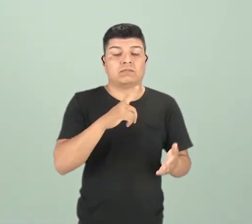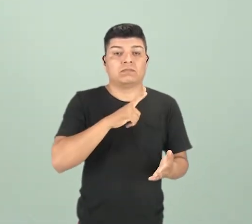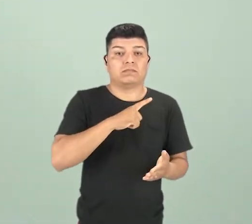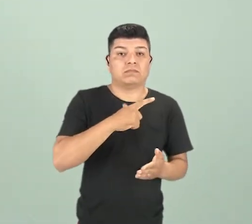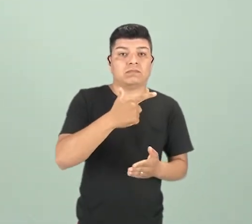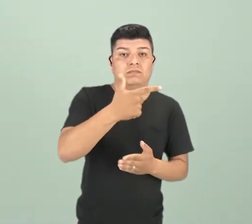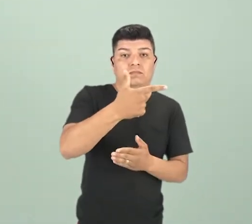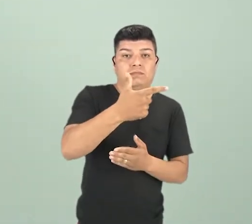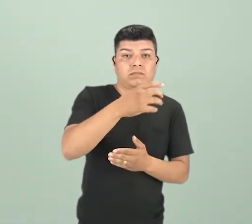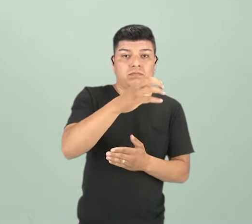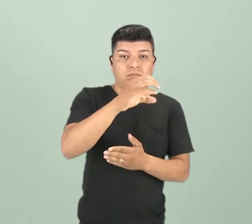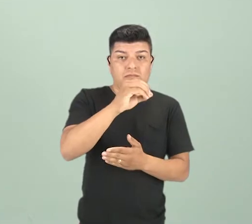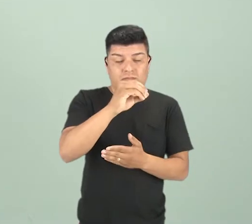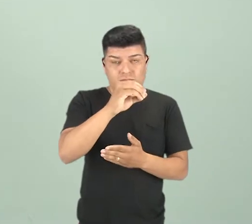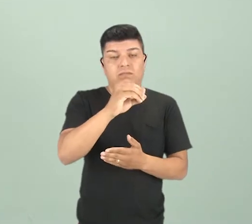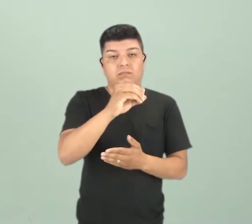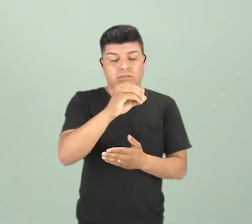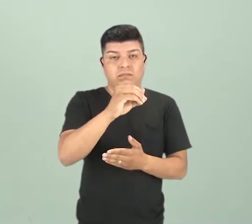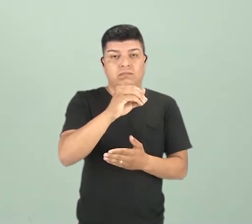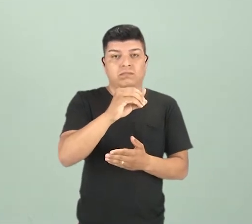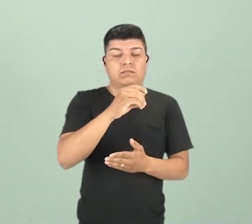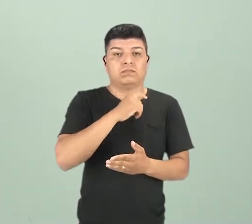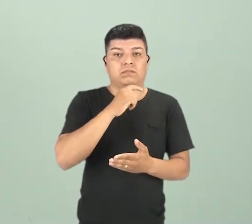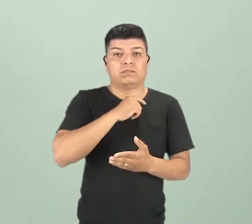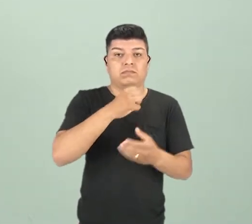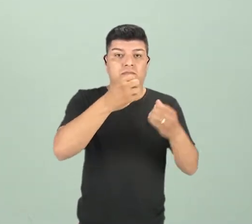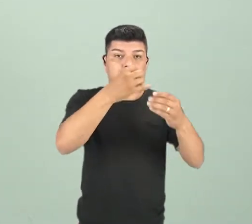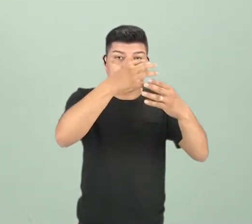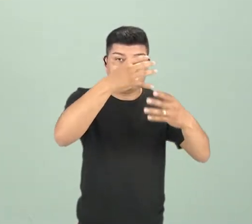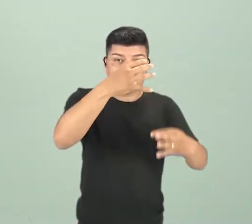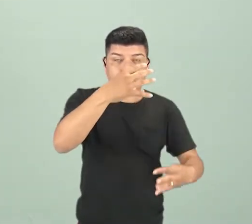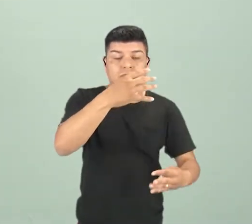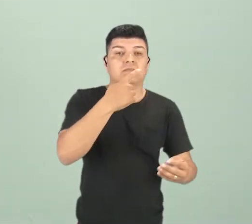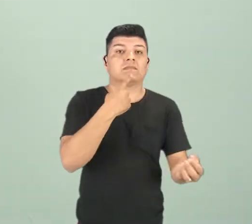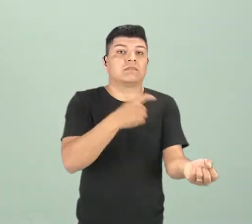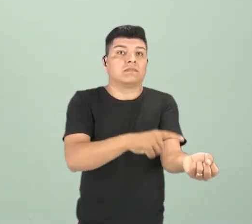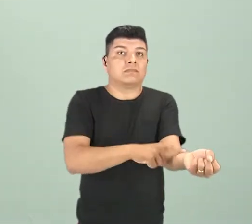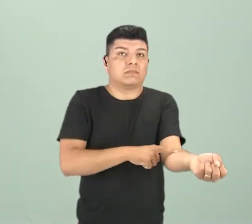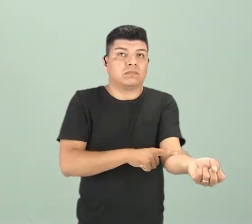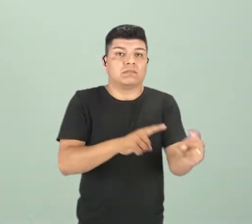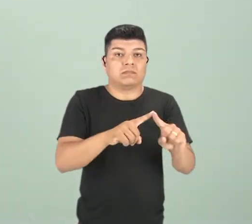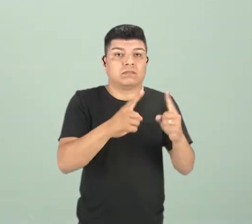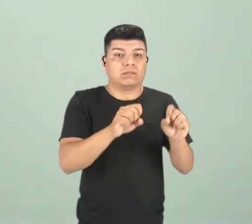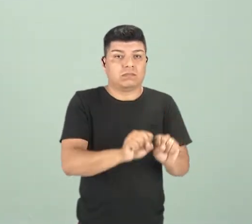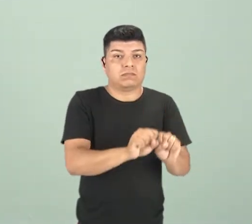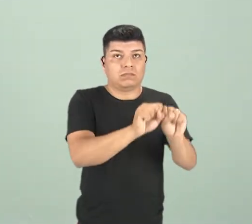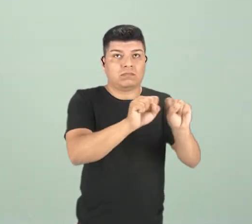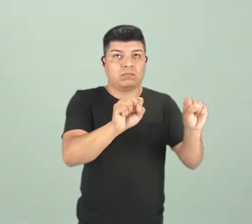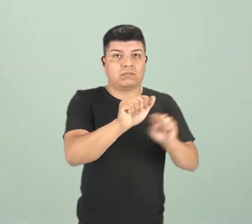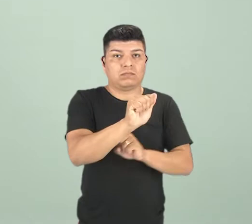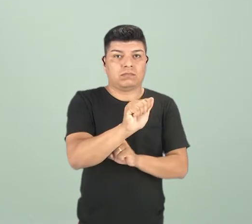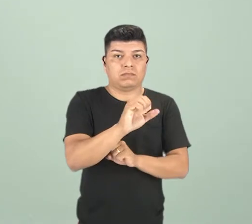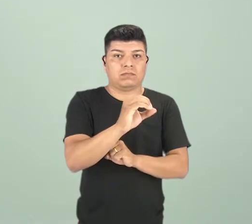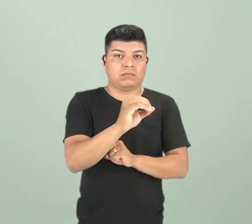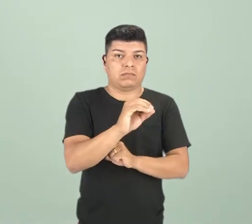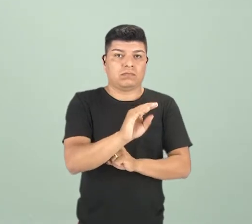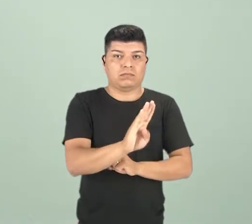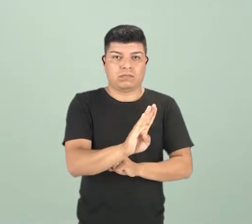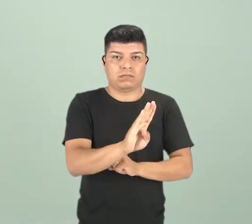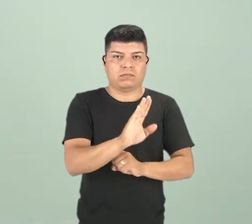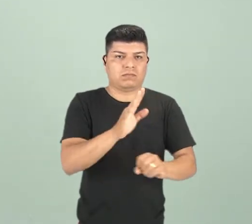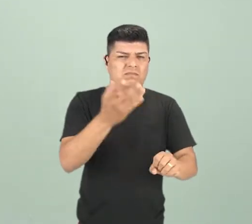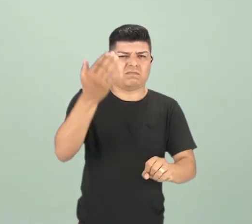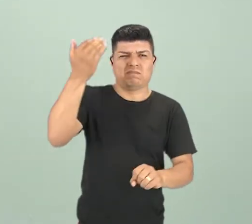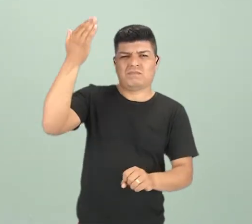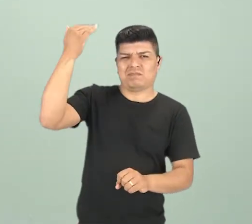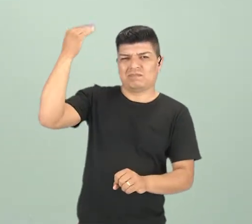20 meios de classificação do sangue. Mas o sistema AOB é um dos mais antigos e o mais estudado e